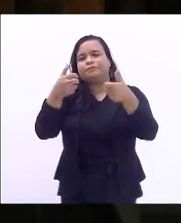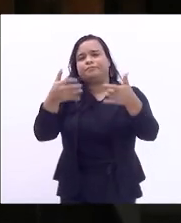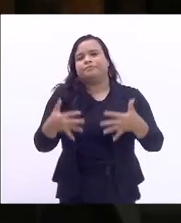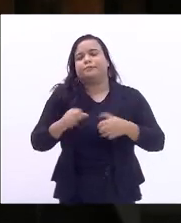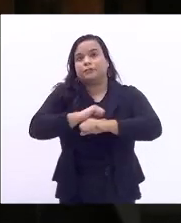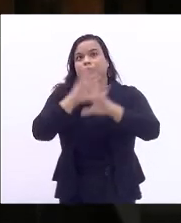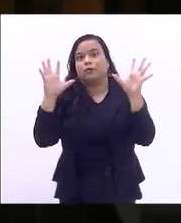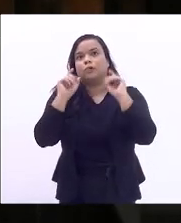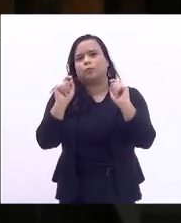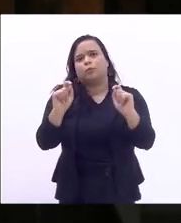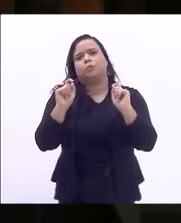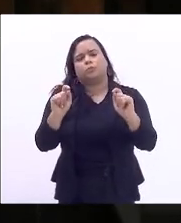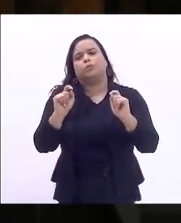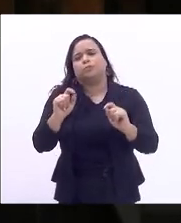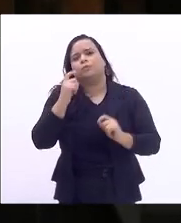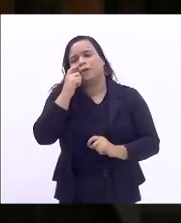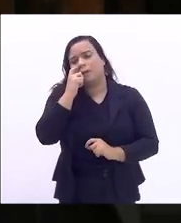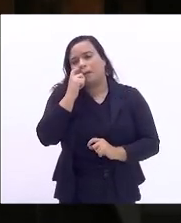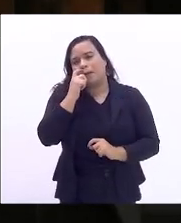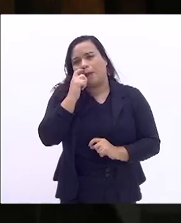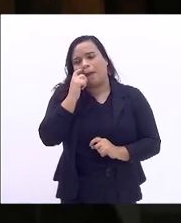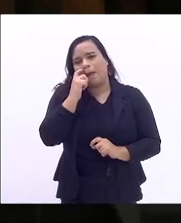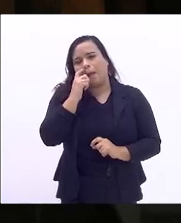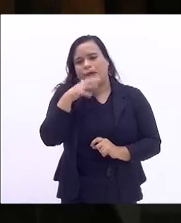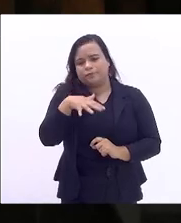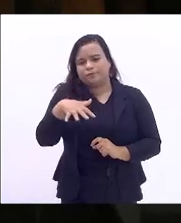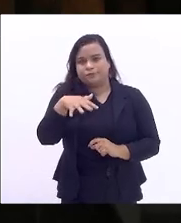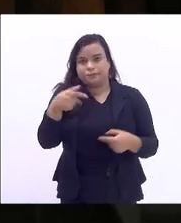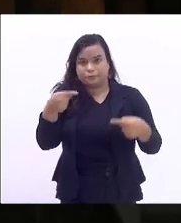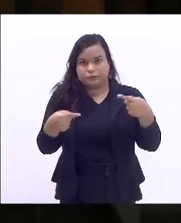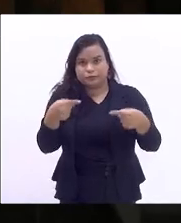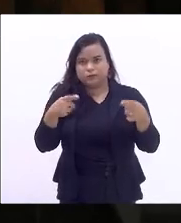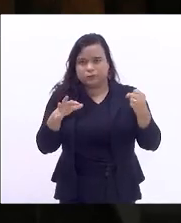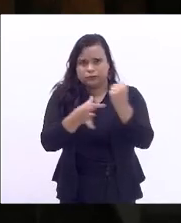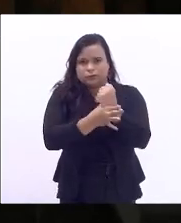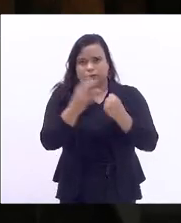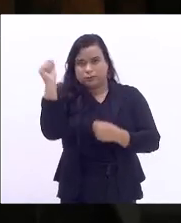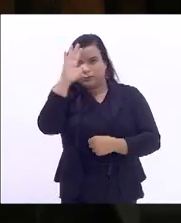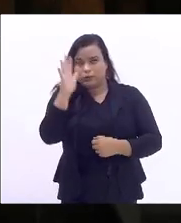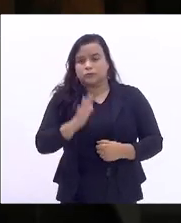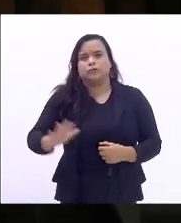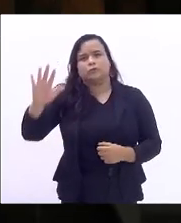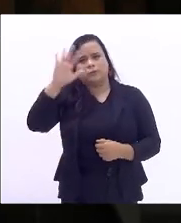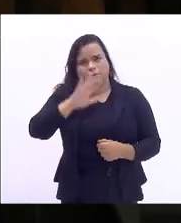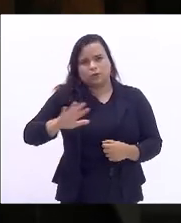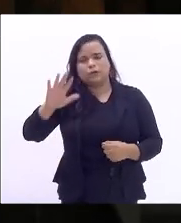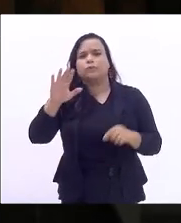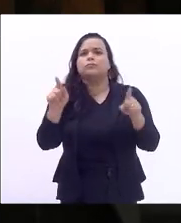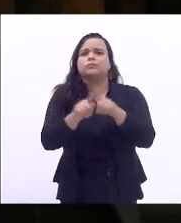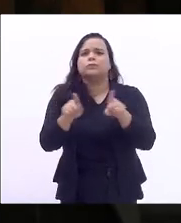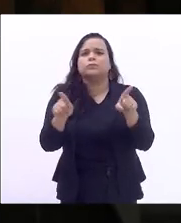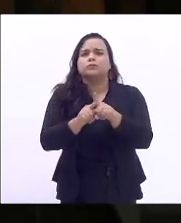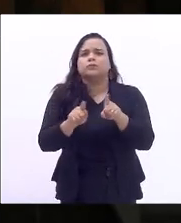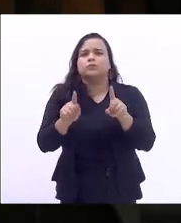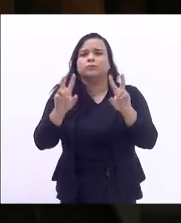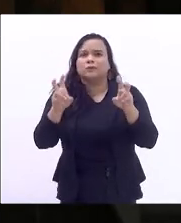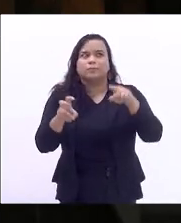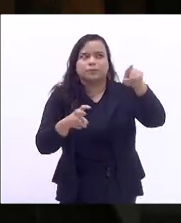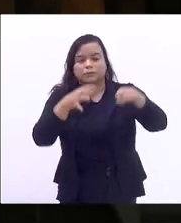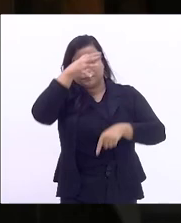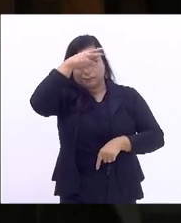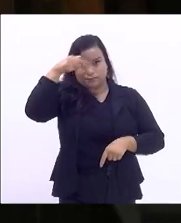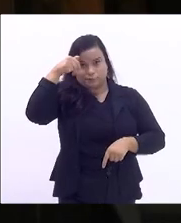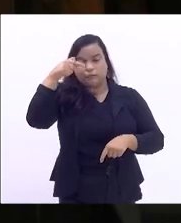claramente a política de segurança nacional e relação ao Amazonas